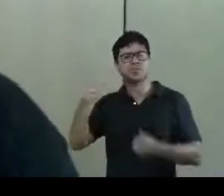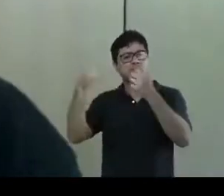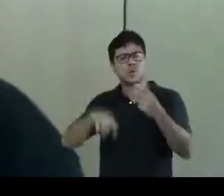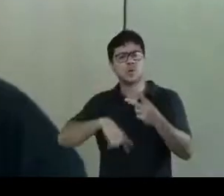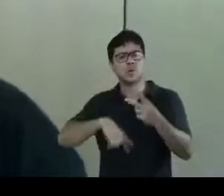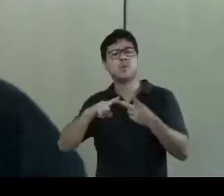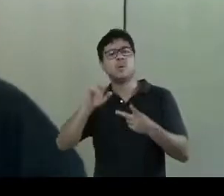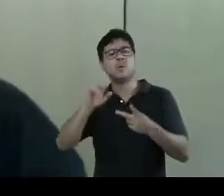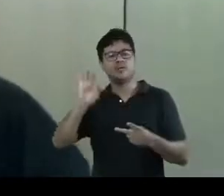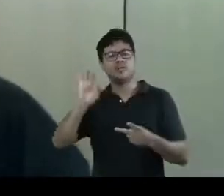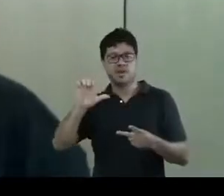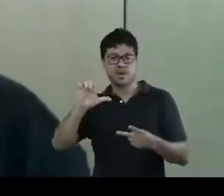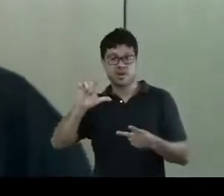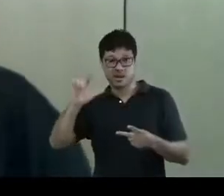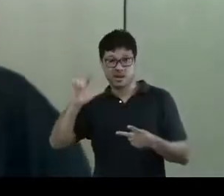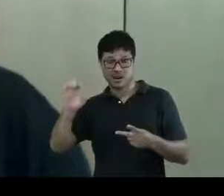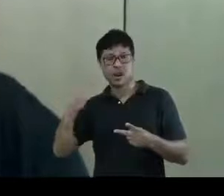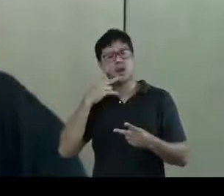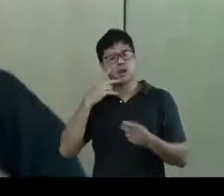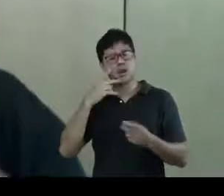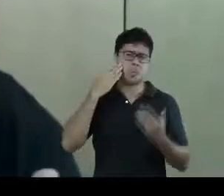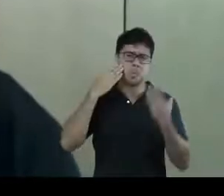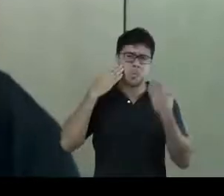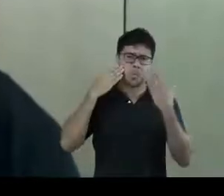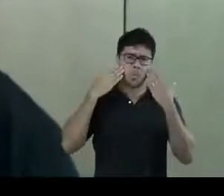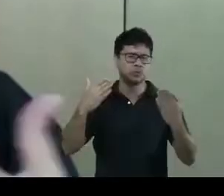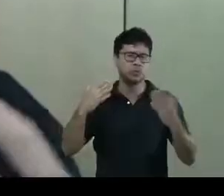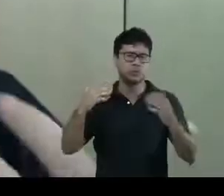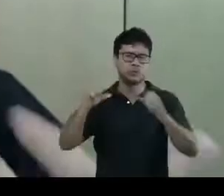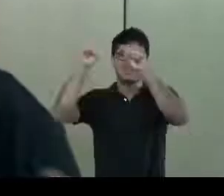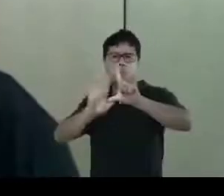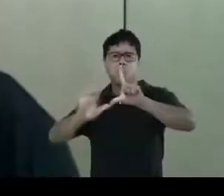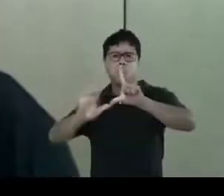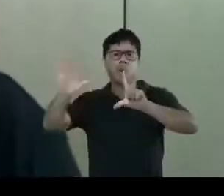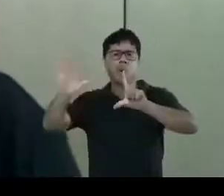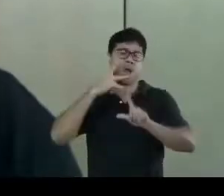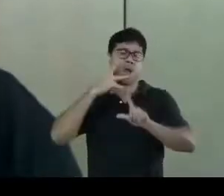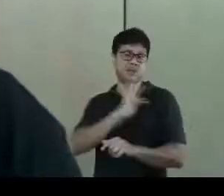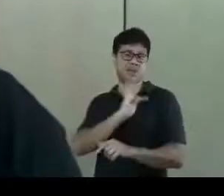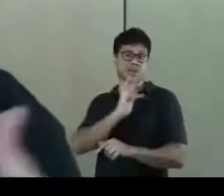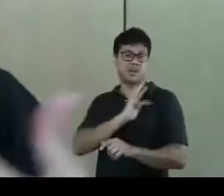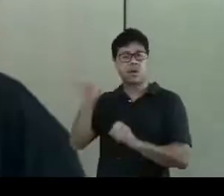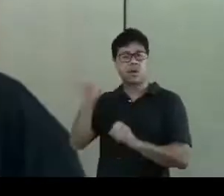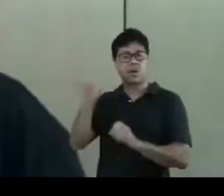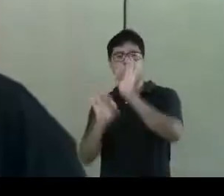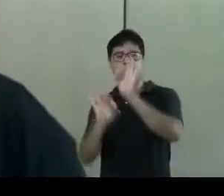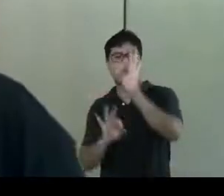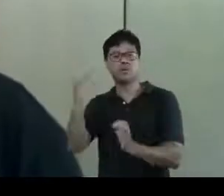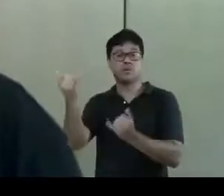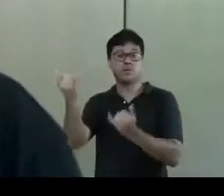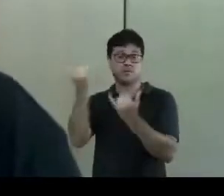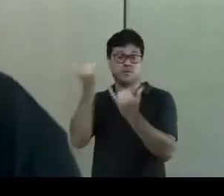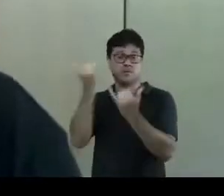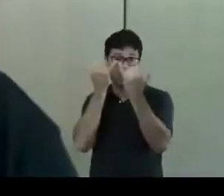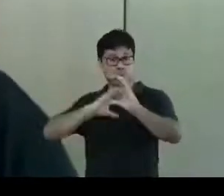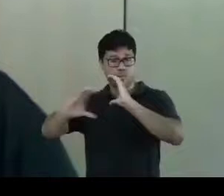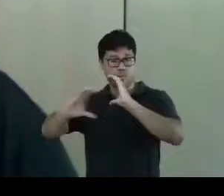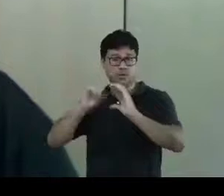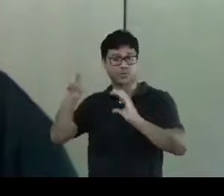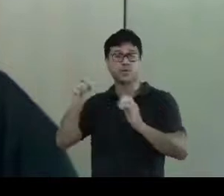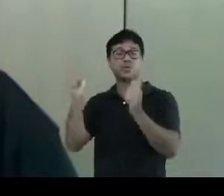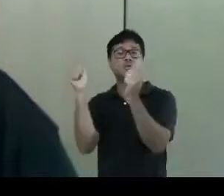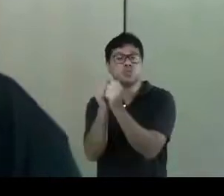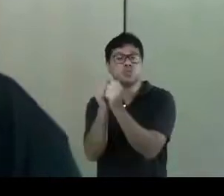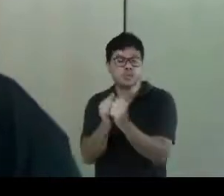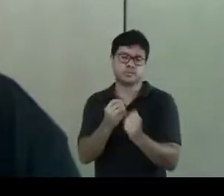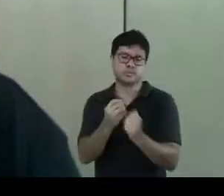professora Rafael, né, que mostram, obviamente, esses sistemas, que são sistemas técnicos, né, de organização da informação,